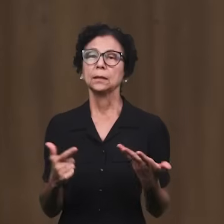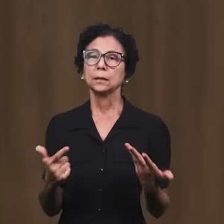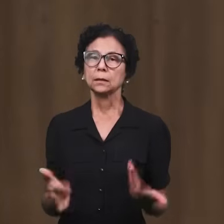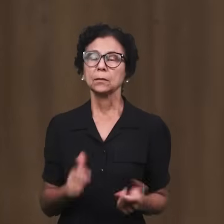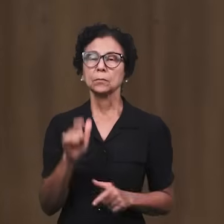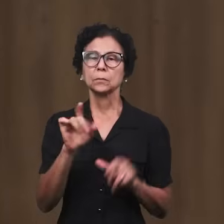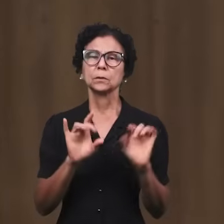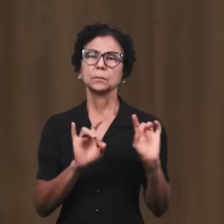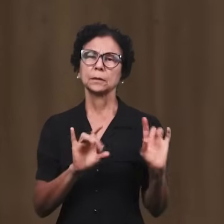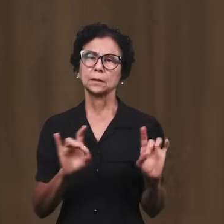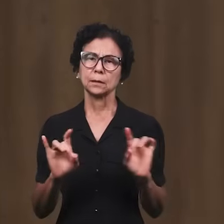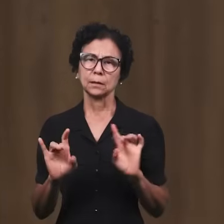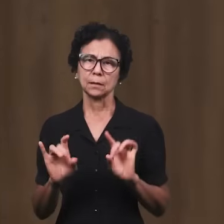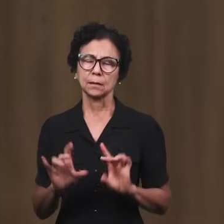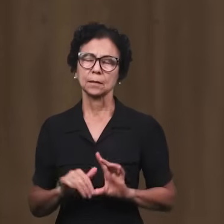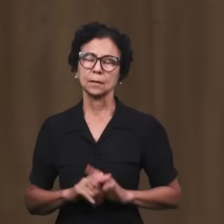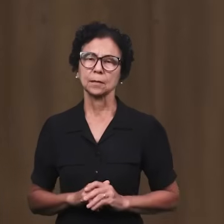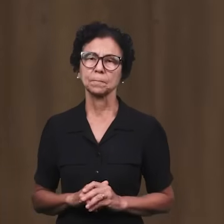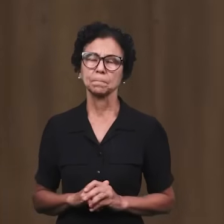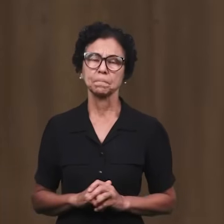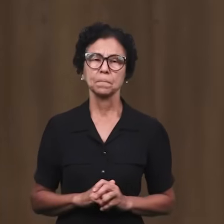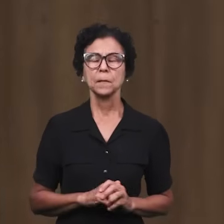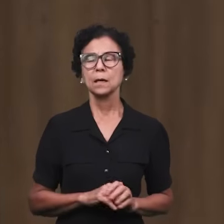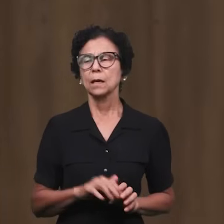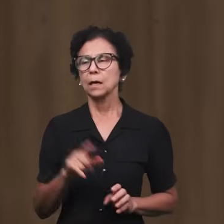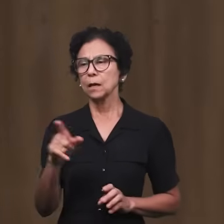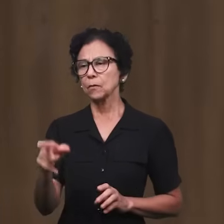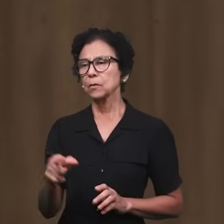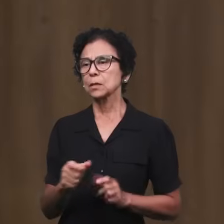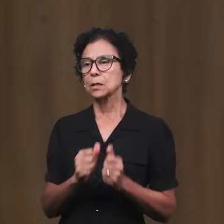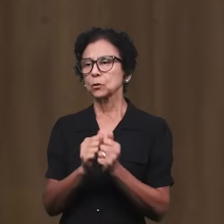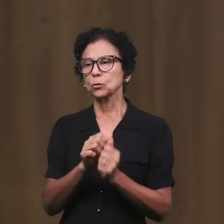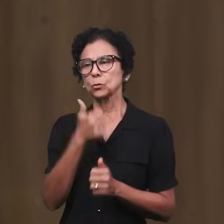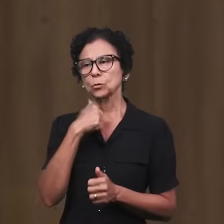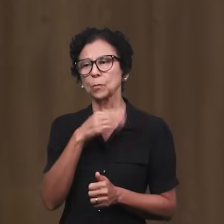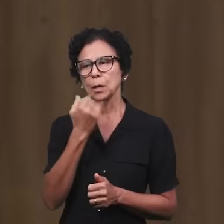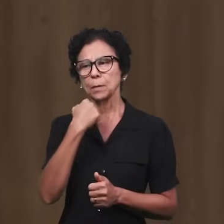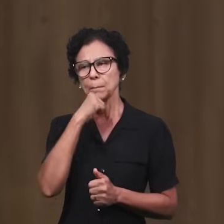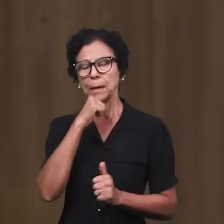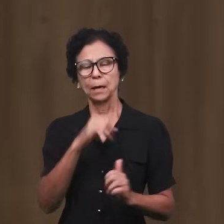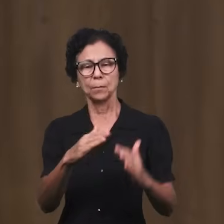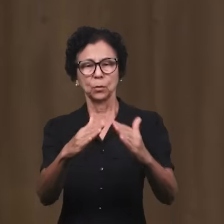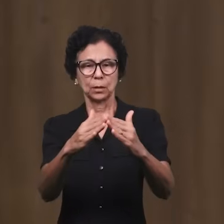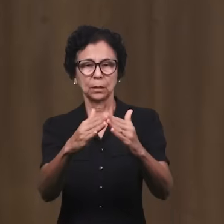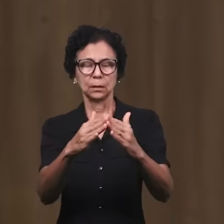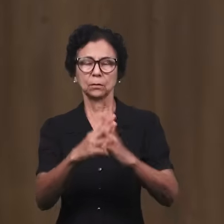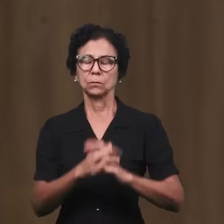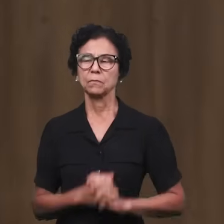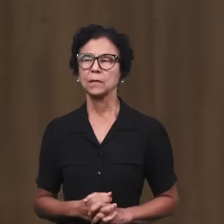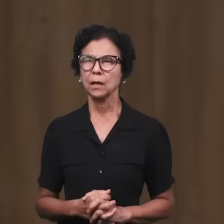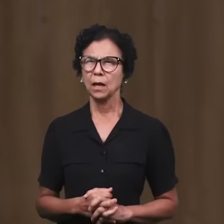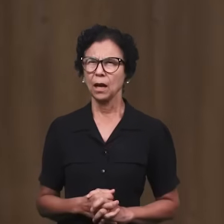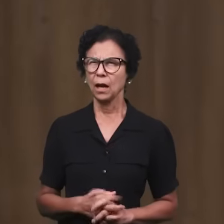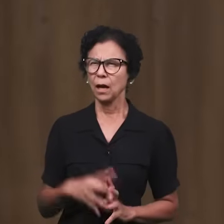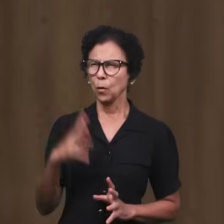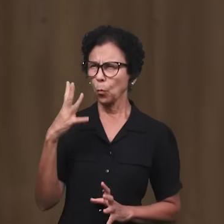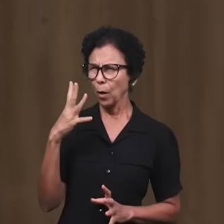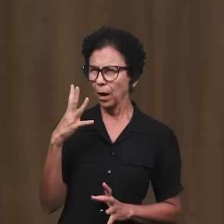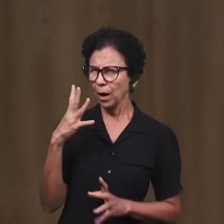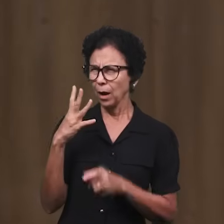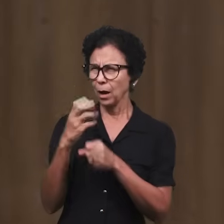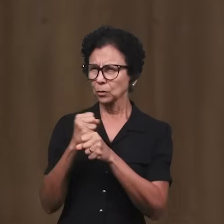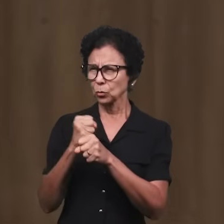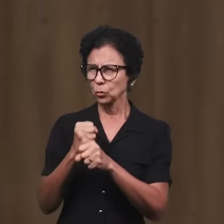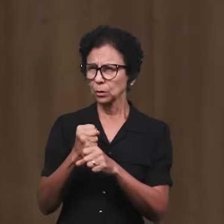tem especialista que diz o seguinte: está morando na casa dos pais, vai comprar um imóvel daqui a 4 anos, faça um